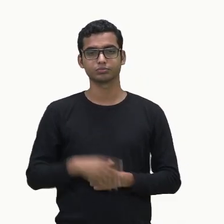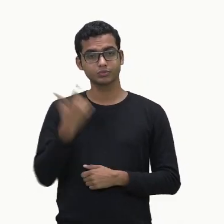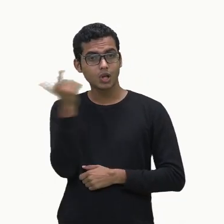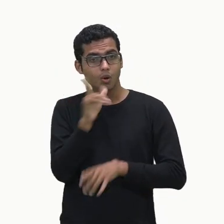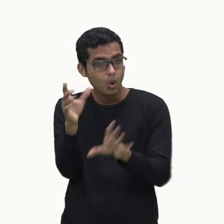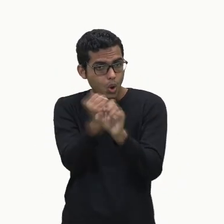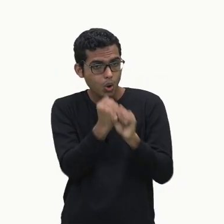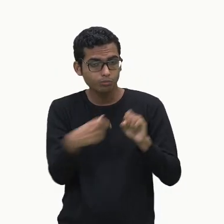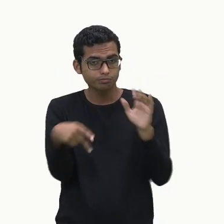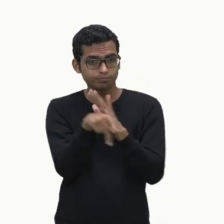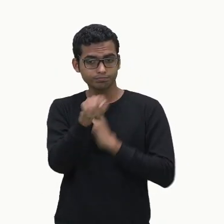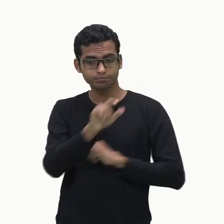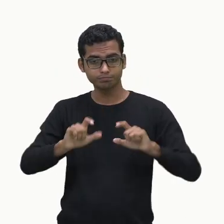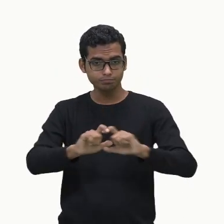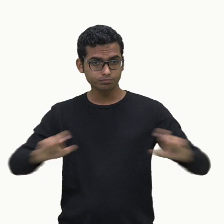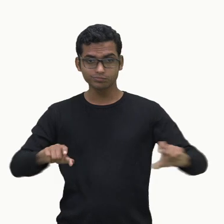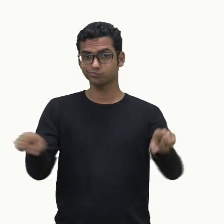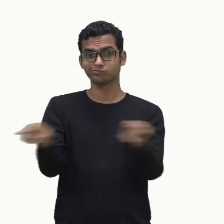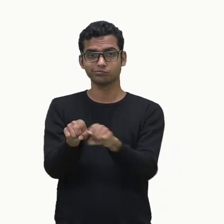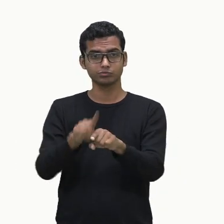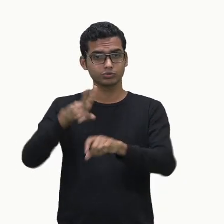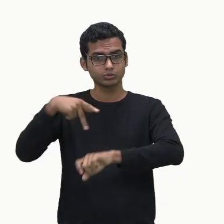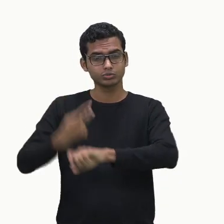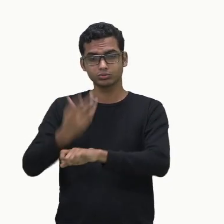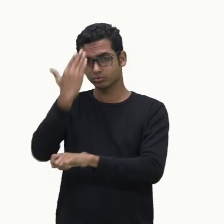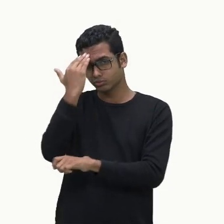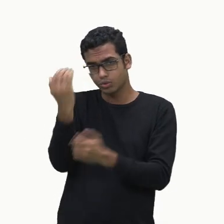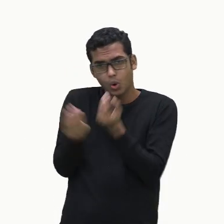bom? Ou a gente faz essa diferença aqui,